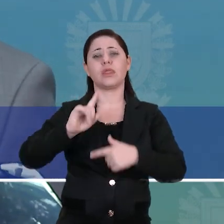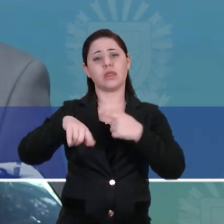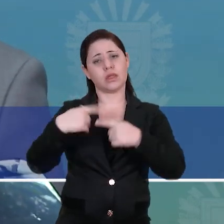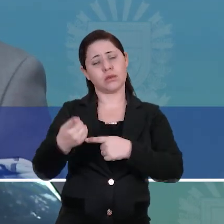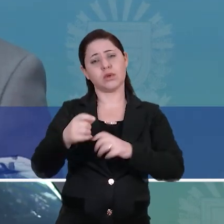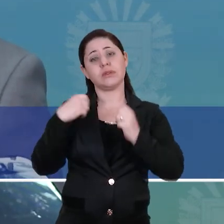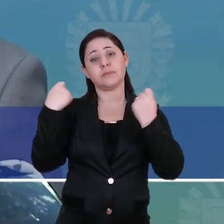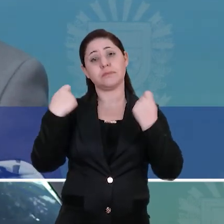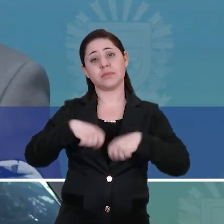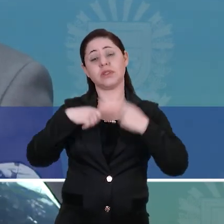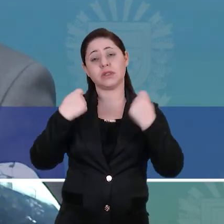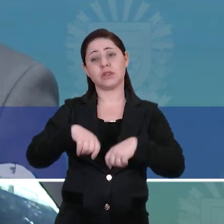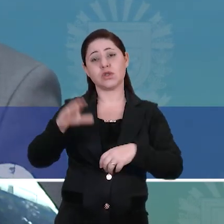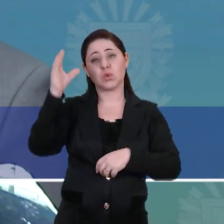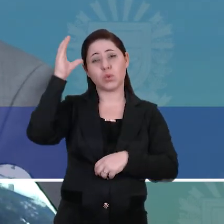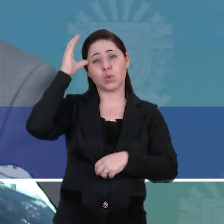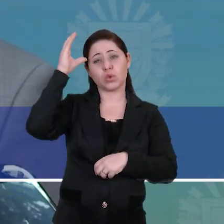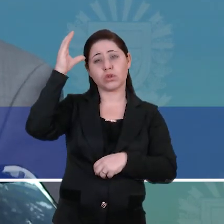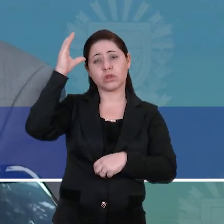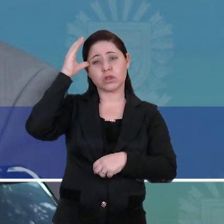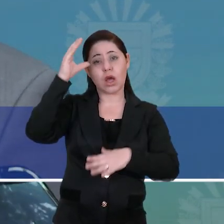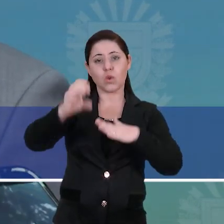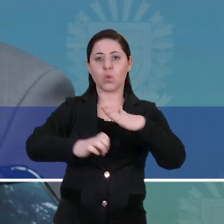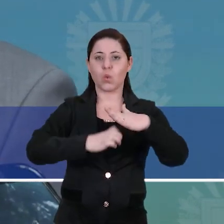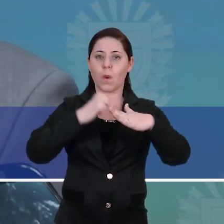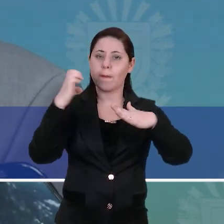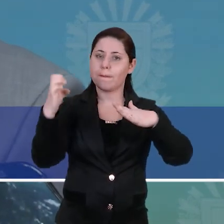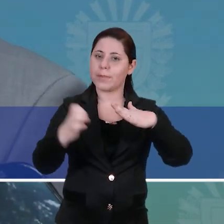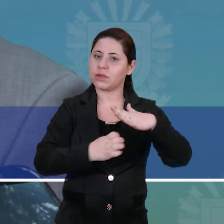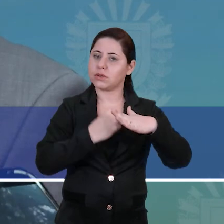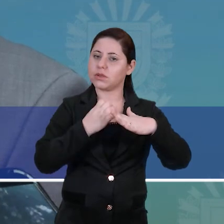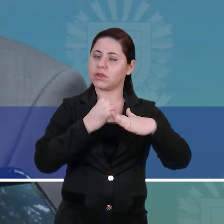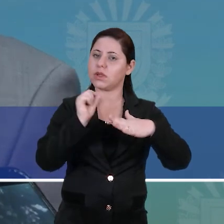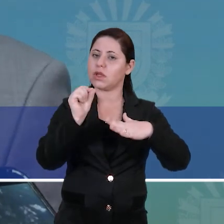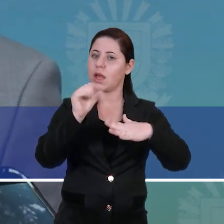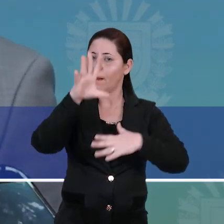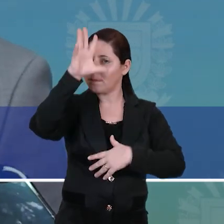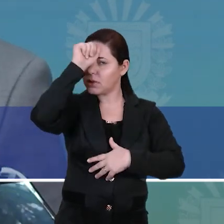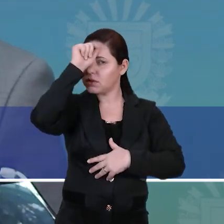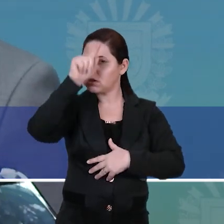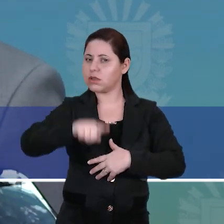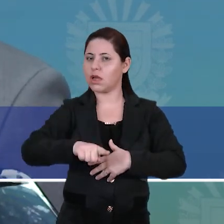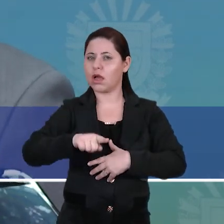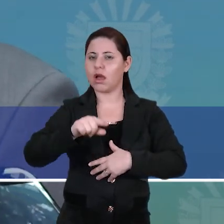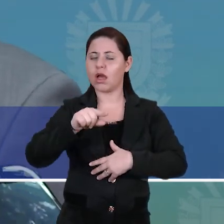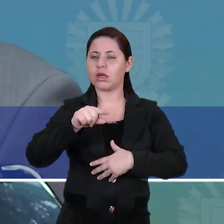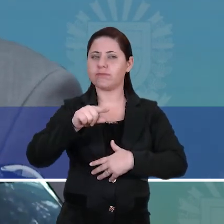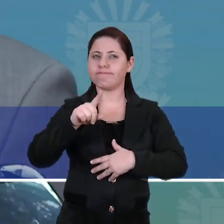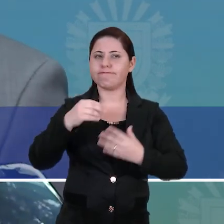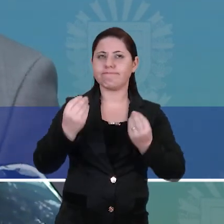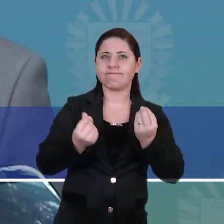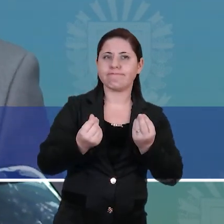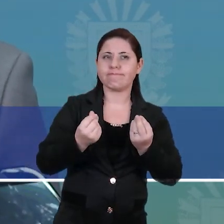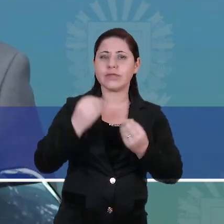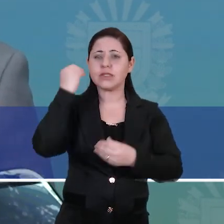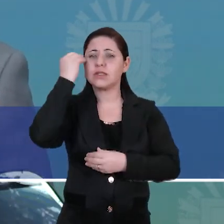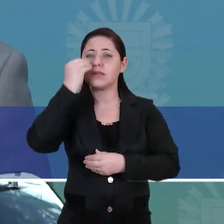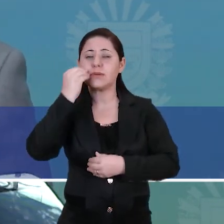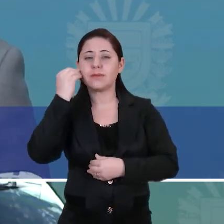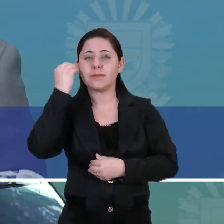importância. Depois, nós precisamos conscientizar os empresários que a aprendizagem é uma forma